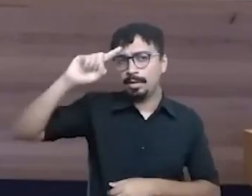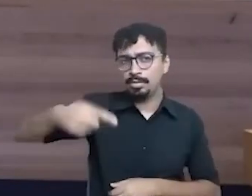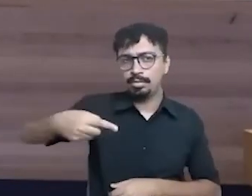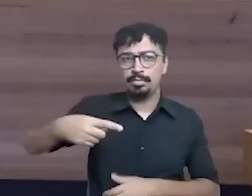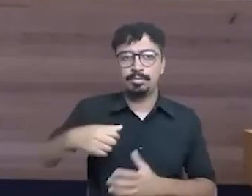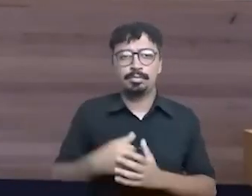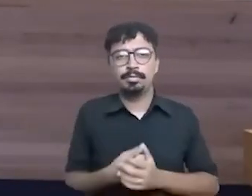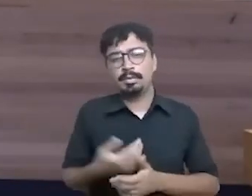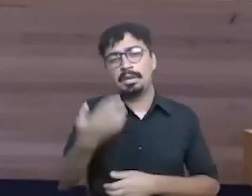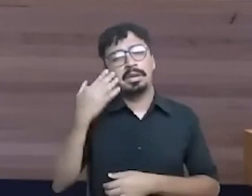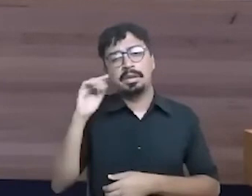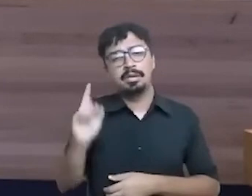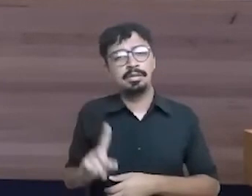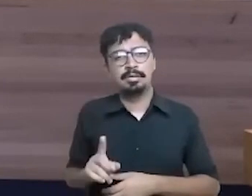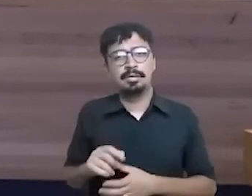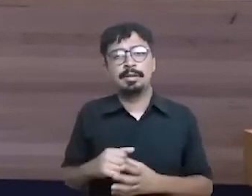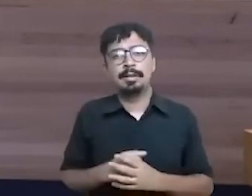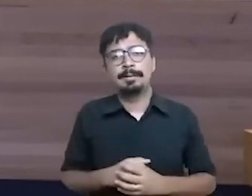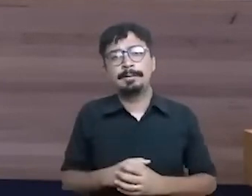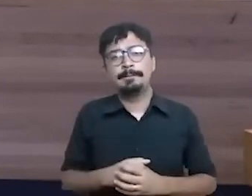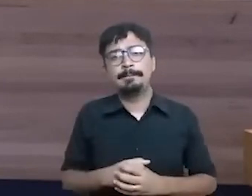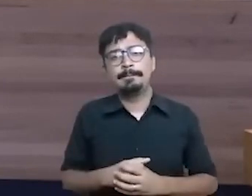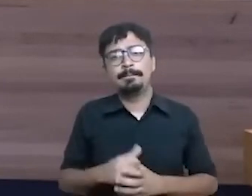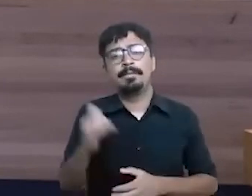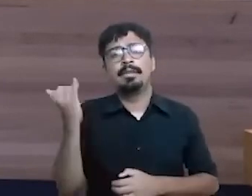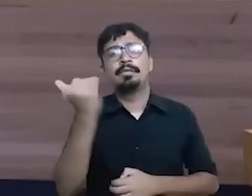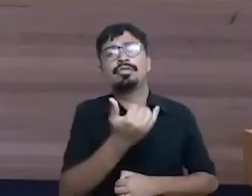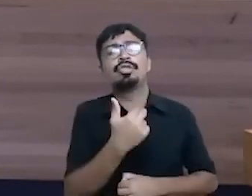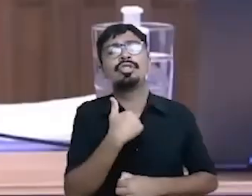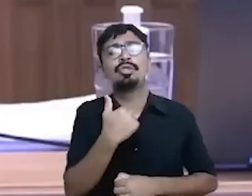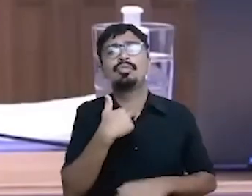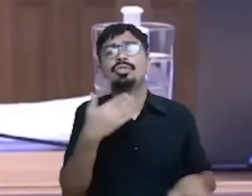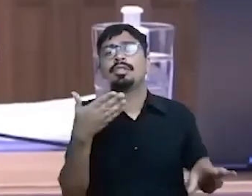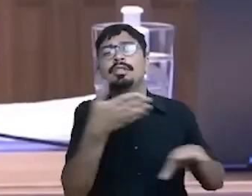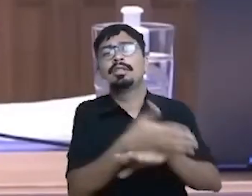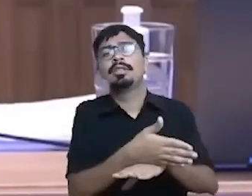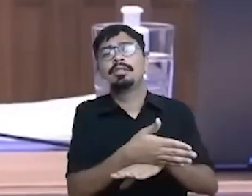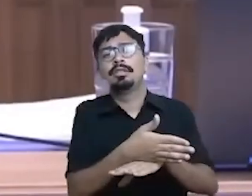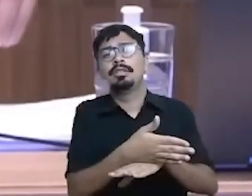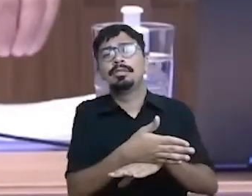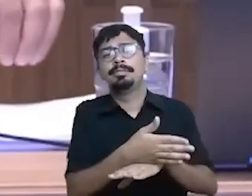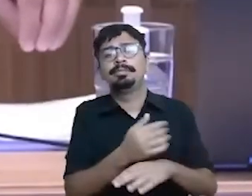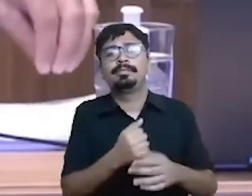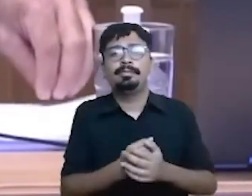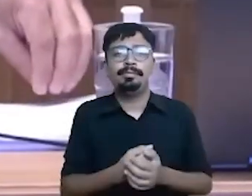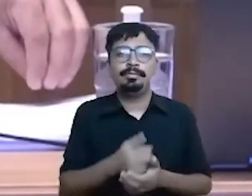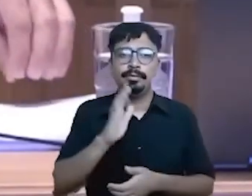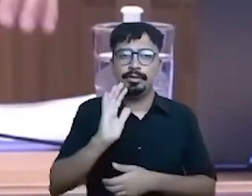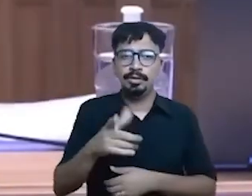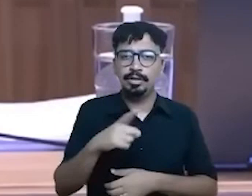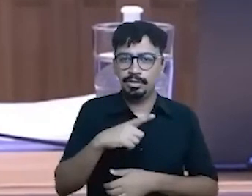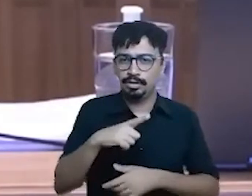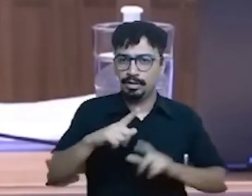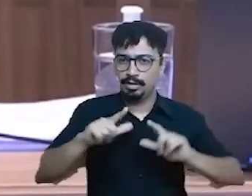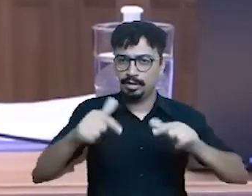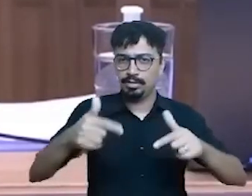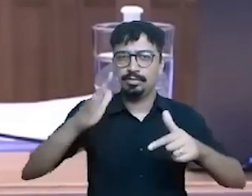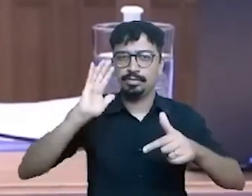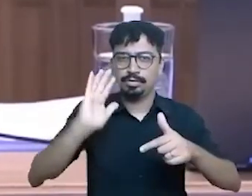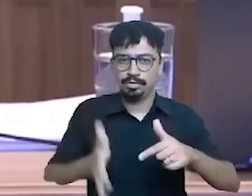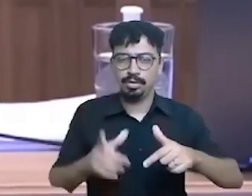que não poderia ser efetivado no momento já estava em intervenção mas o era para ser cumprida as prisões